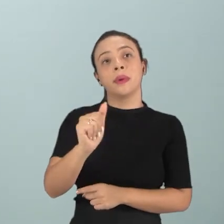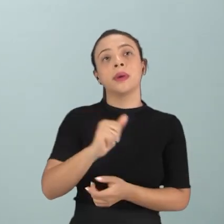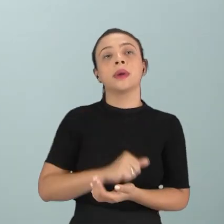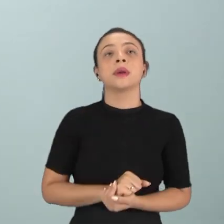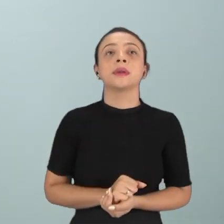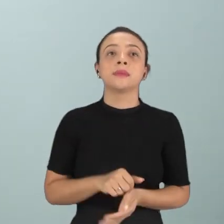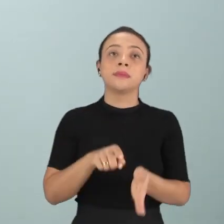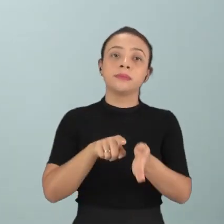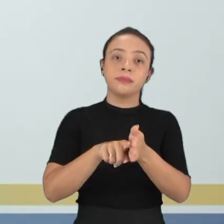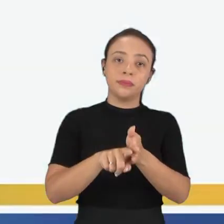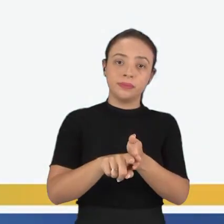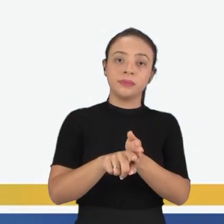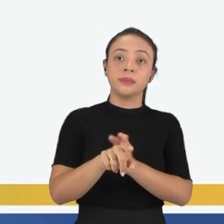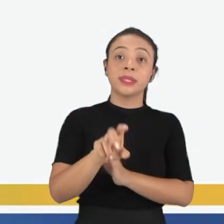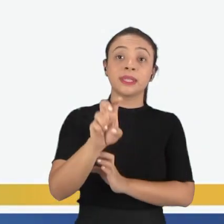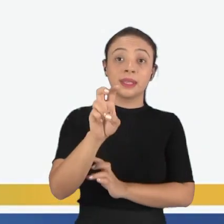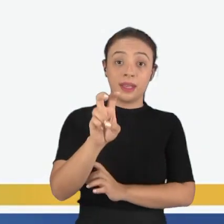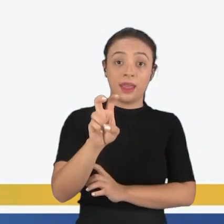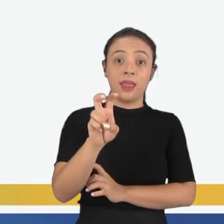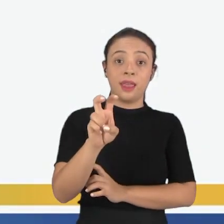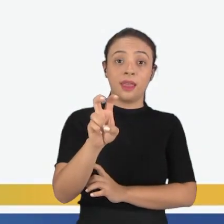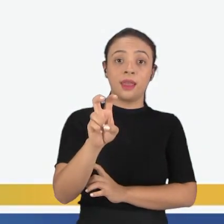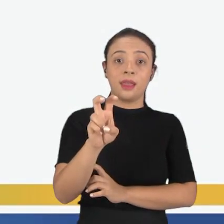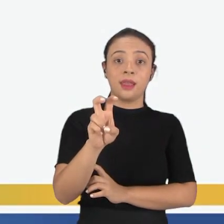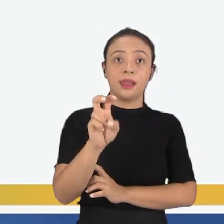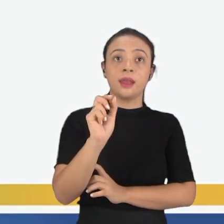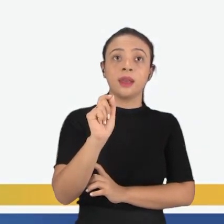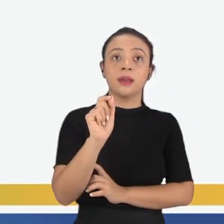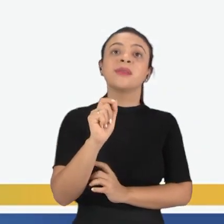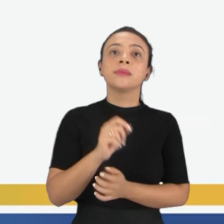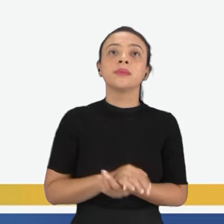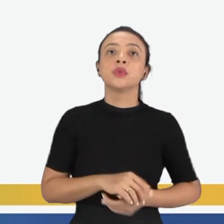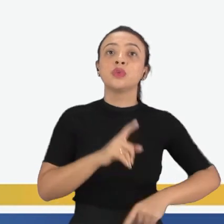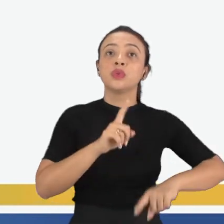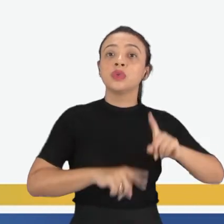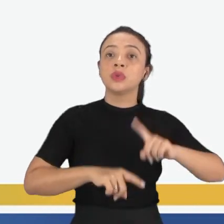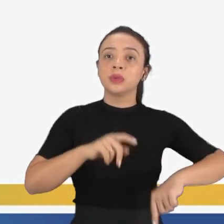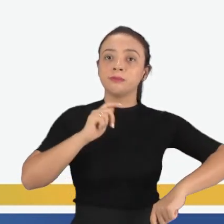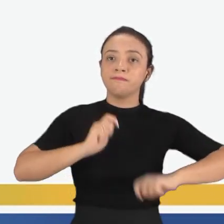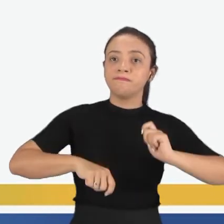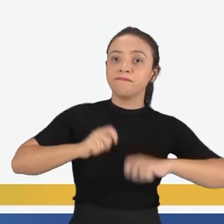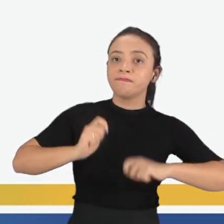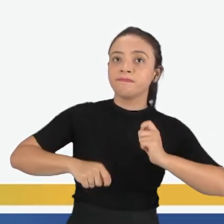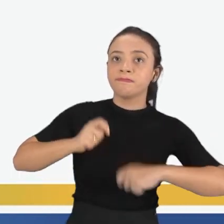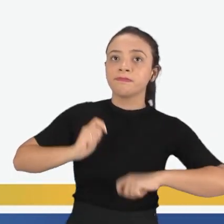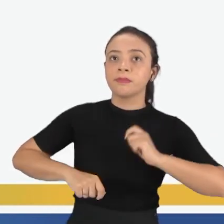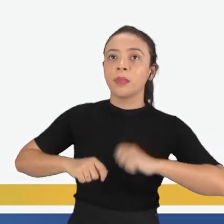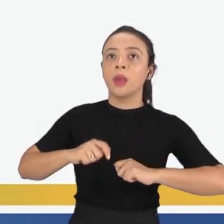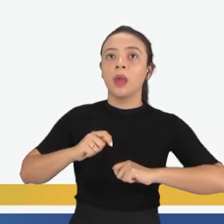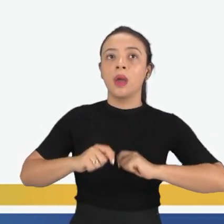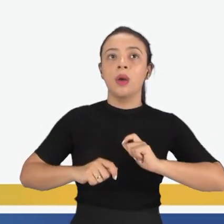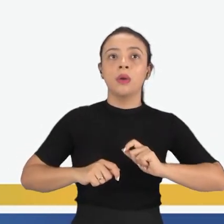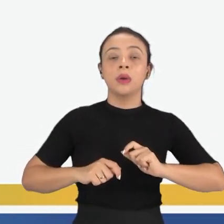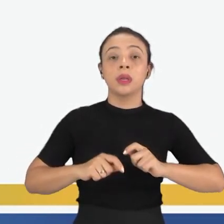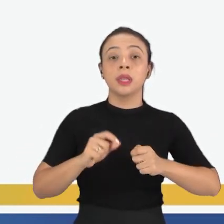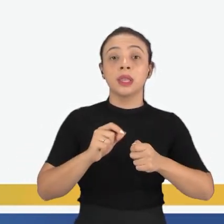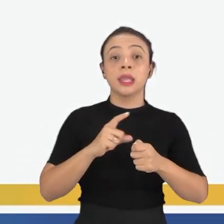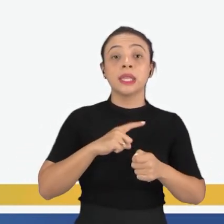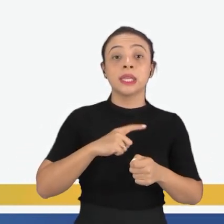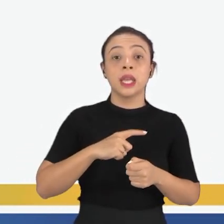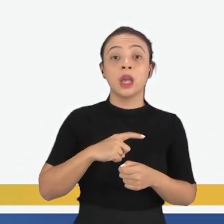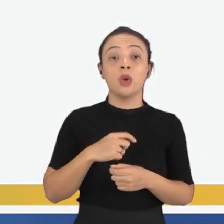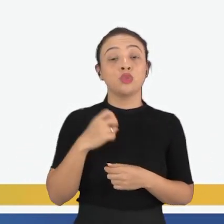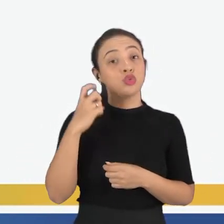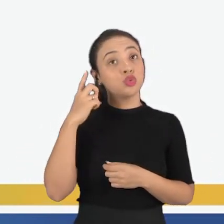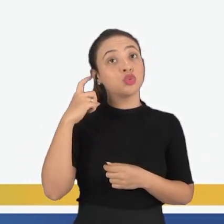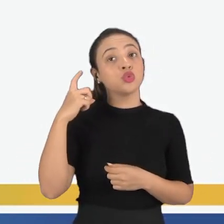dança. E vamos à nossa quinta questão. Os instrumentos de percussão são aqueles que produzem sons por